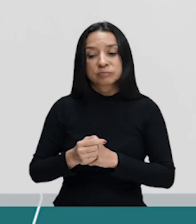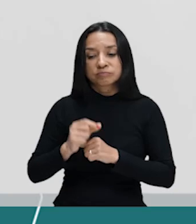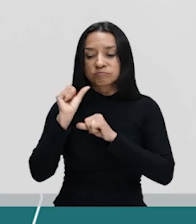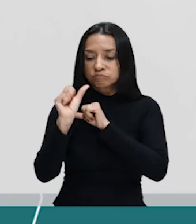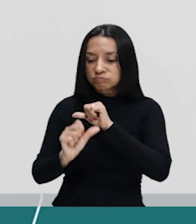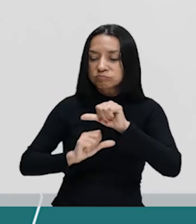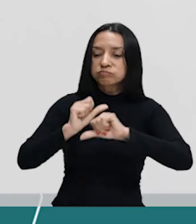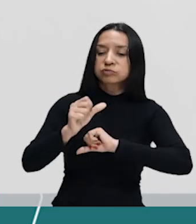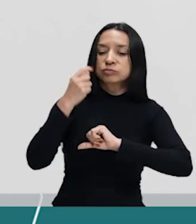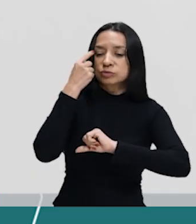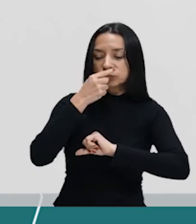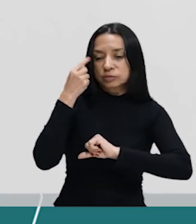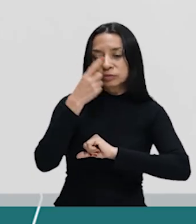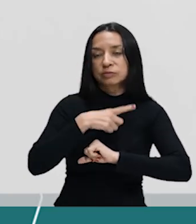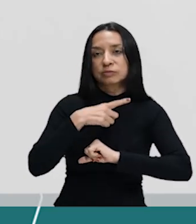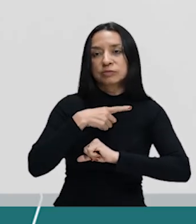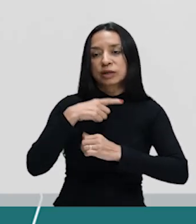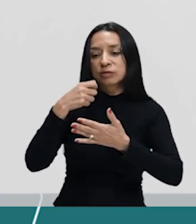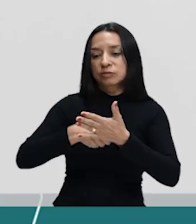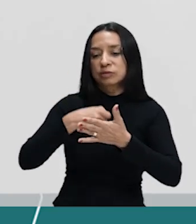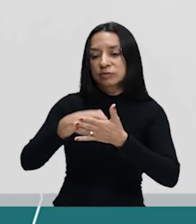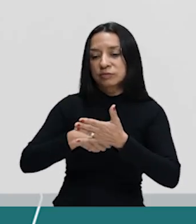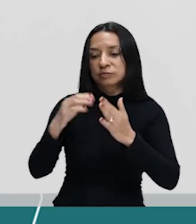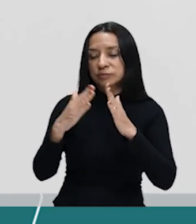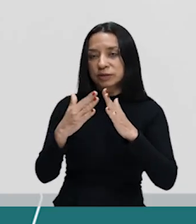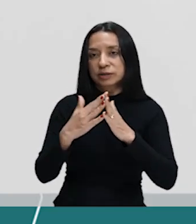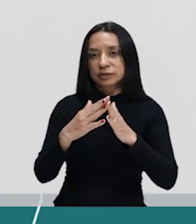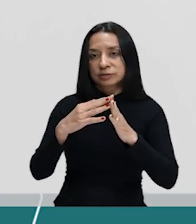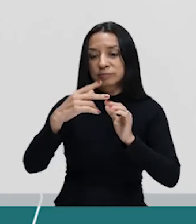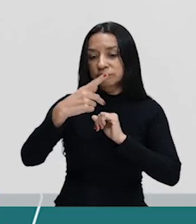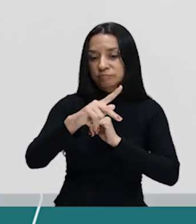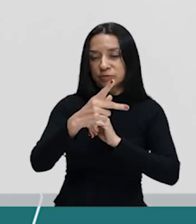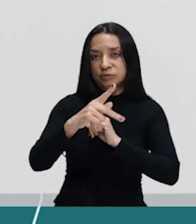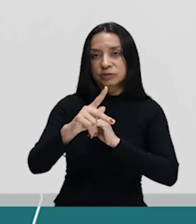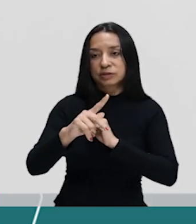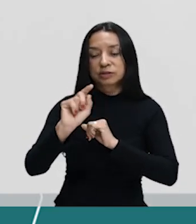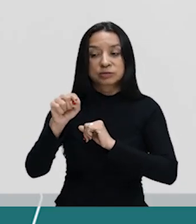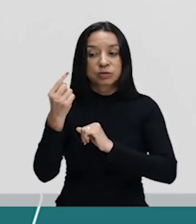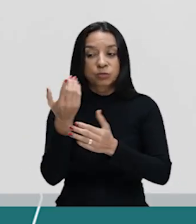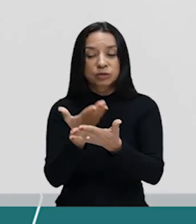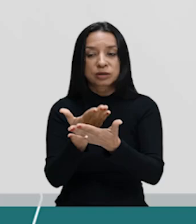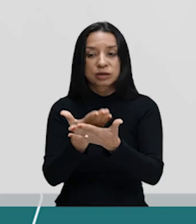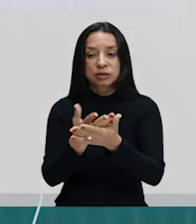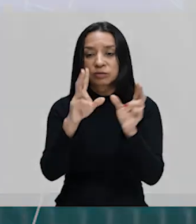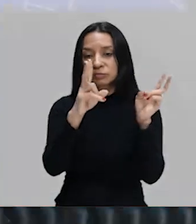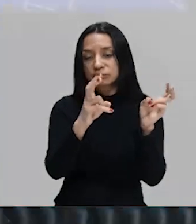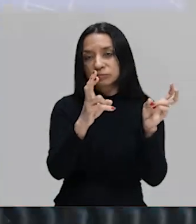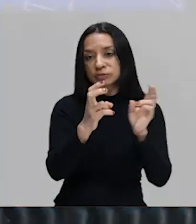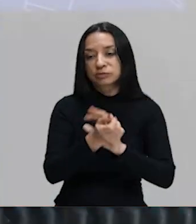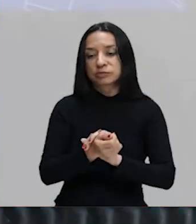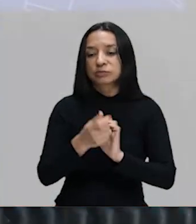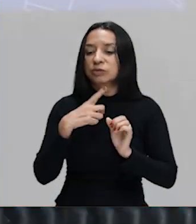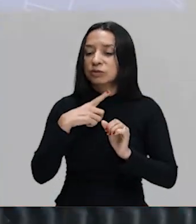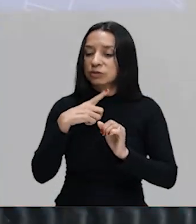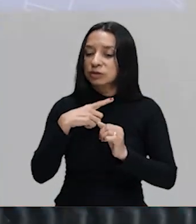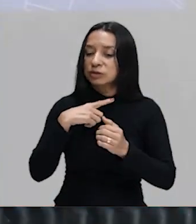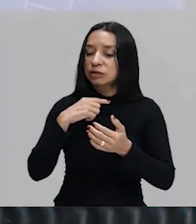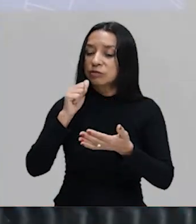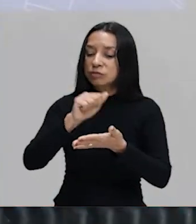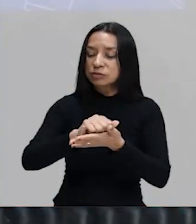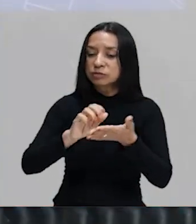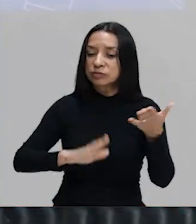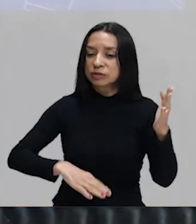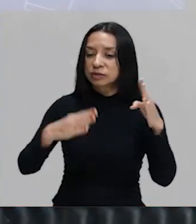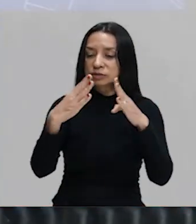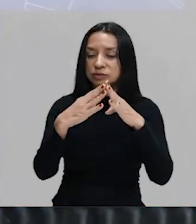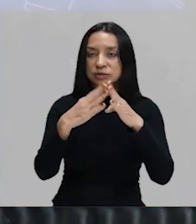Bem, eu tenho um dever de casa para vocês, que nós vamos ver numa aula próxima esse assunto. Então, eu tenho um dever de casa para vocês a